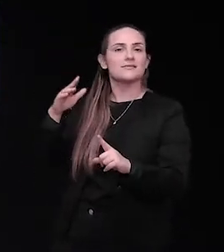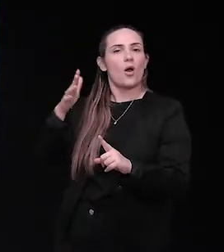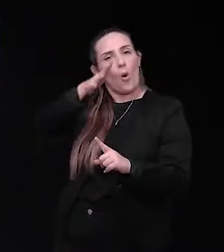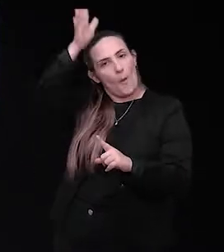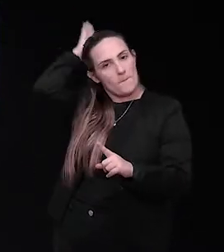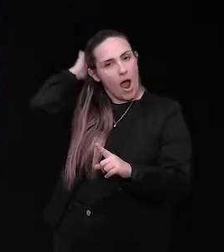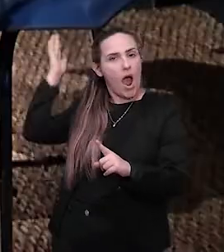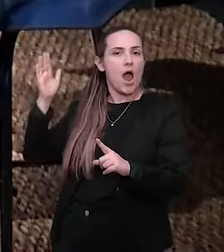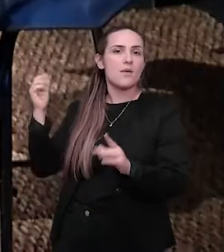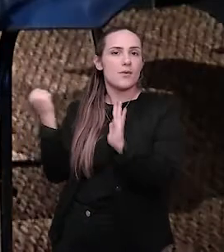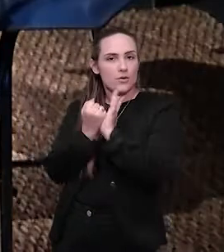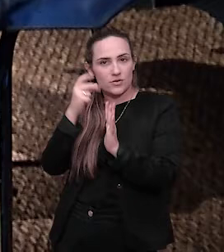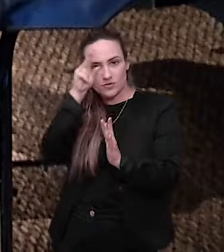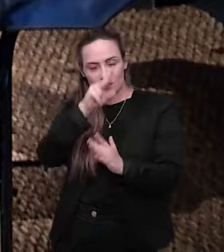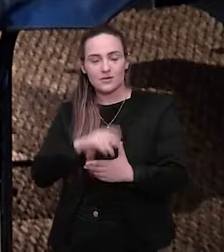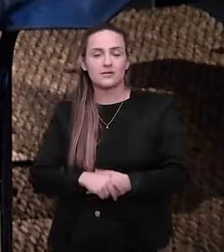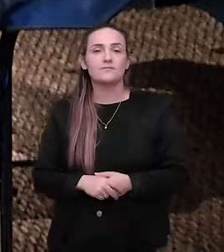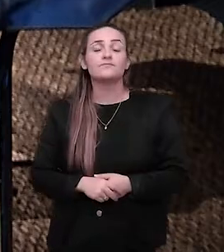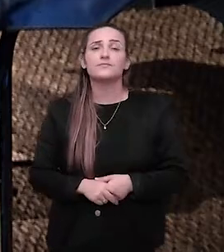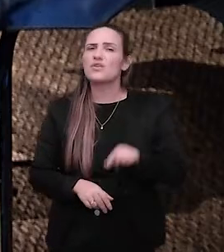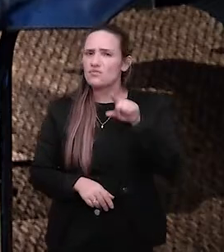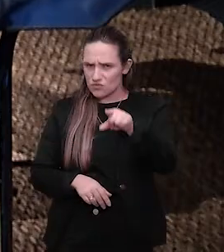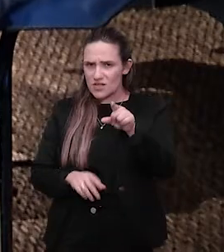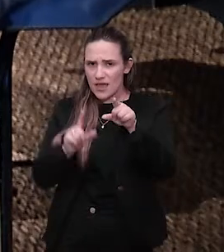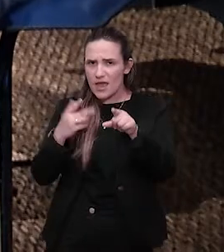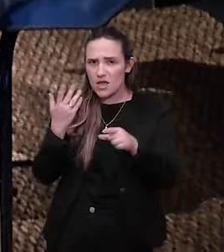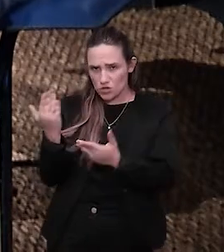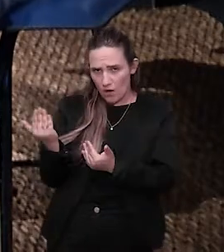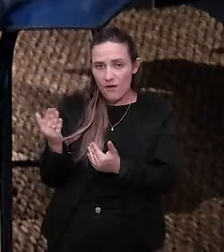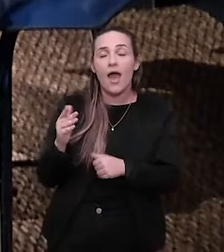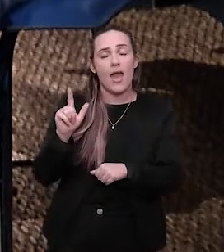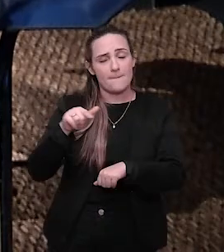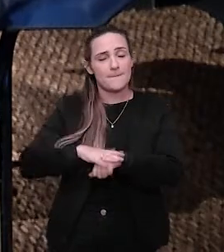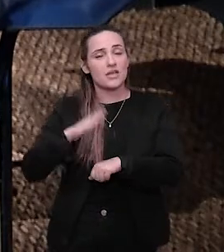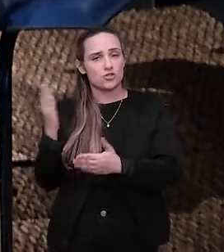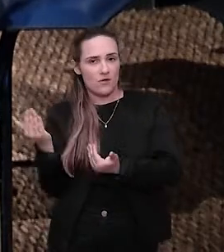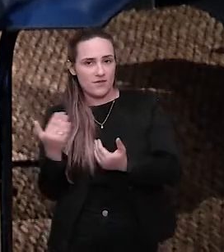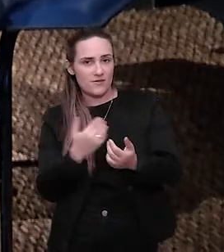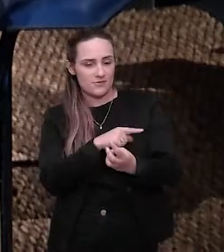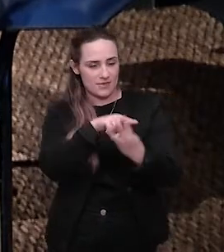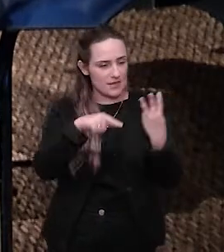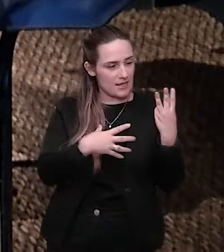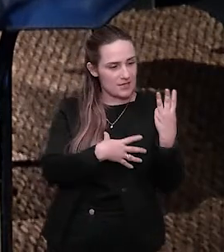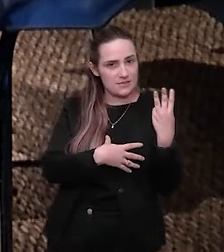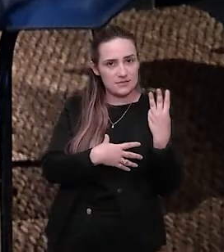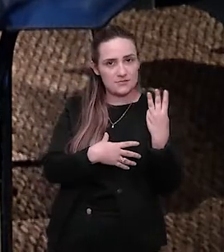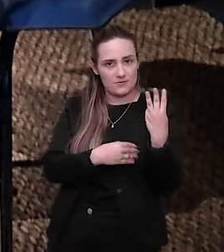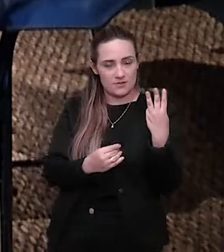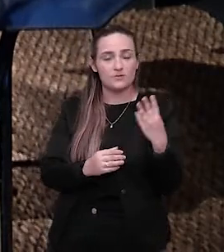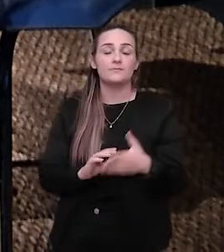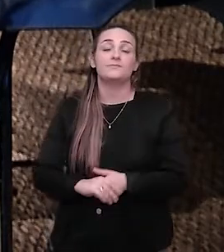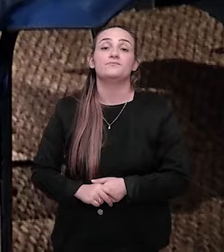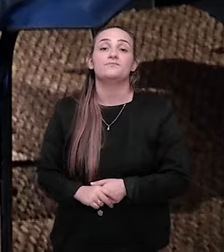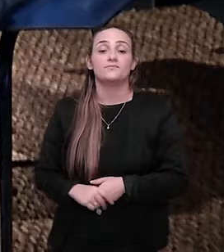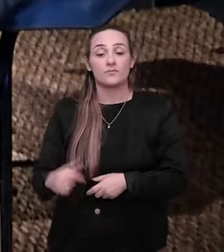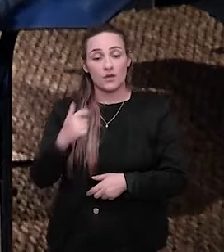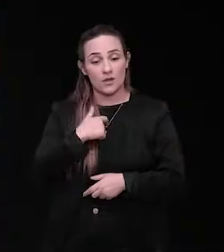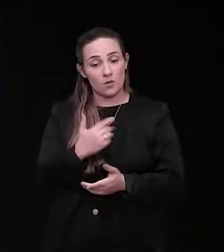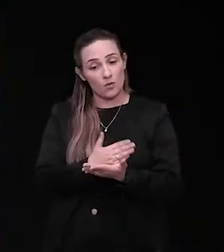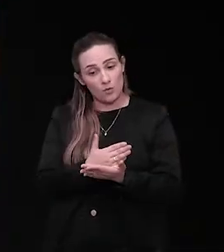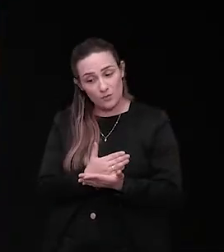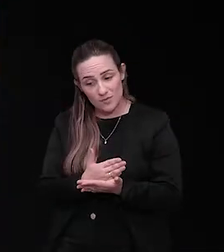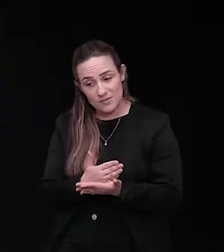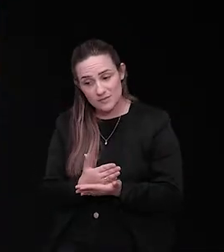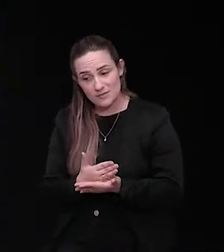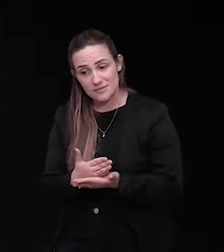a figuras de relevância. E você é do meio? Sou caçula. Sou caçula? E me conta um pouco, você estudou aonde? Eu